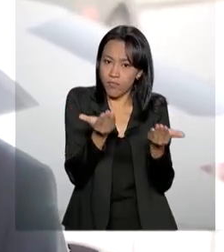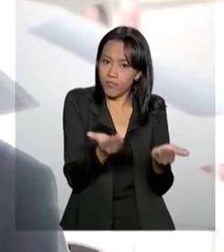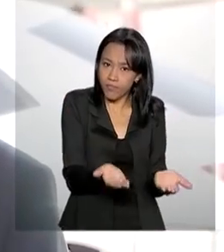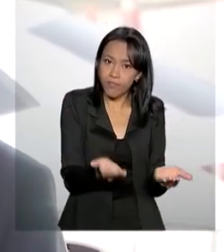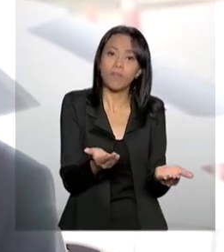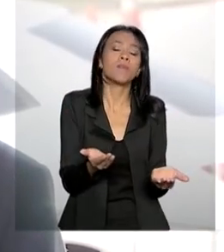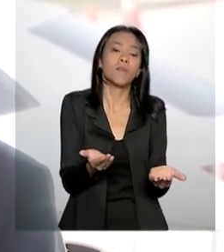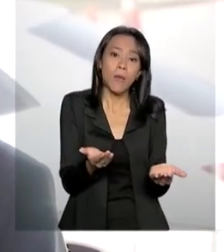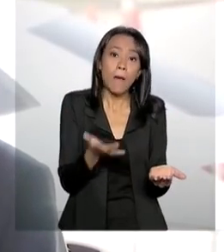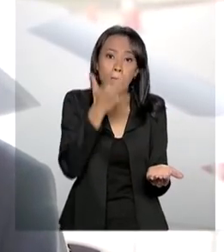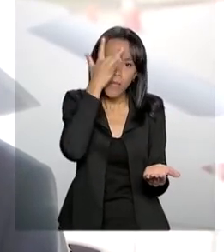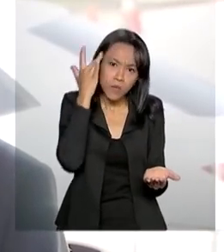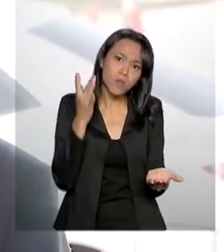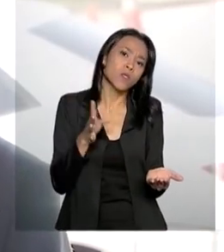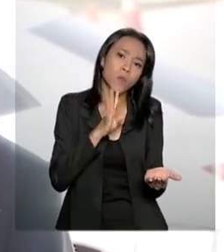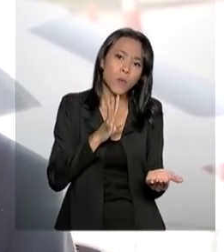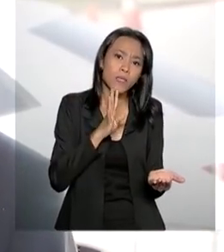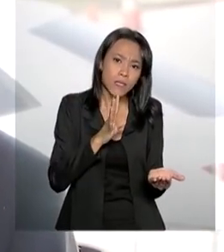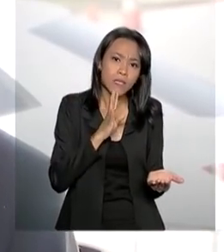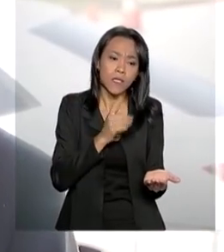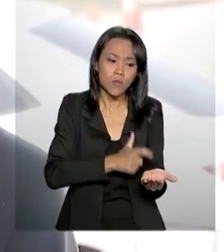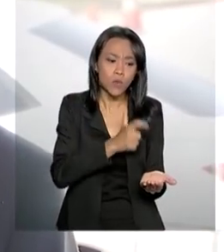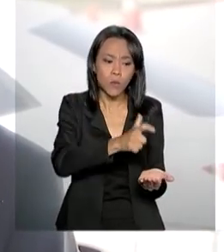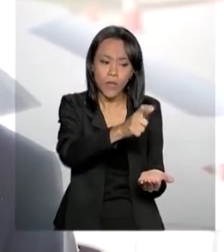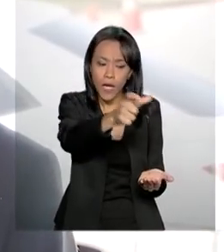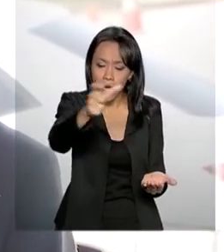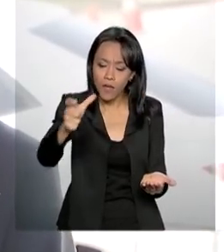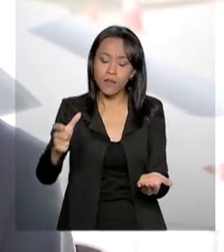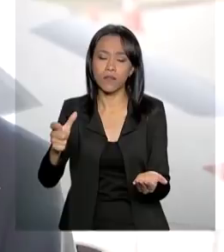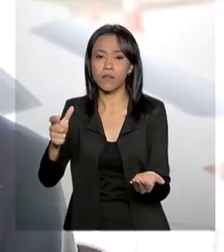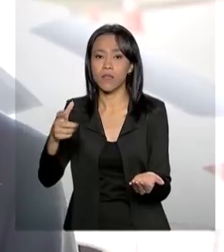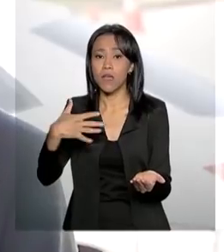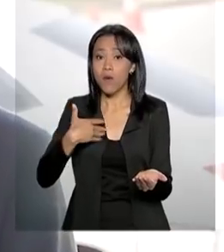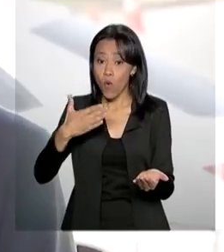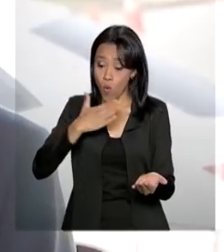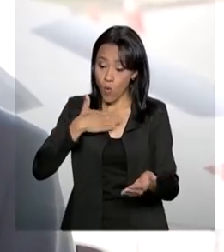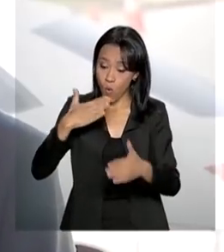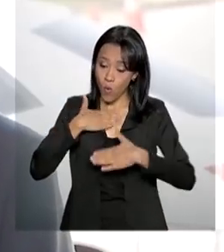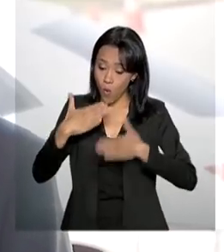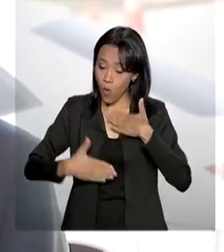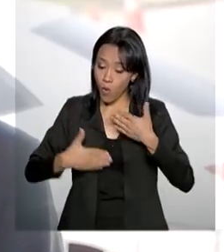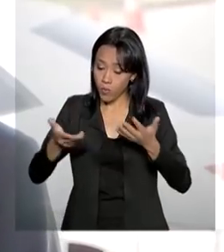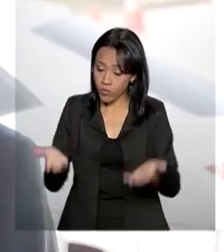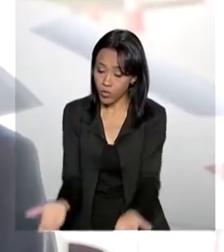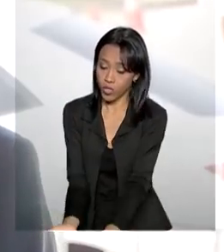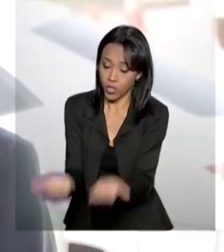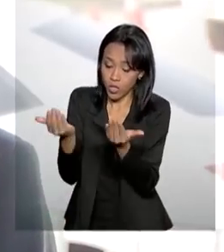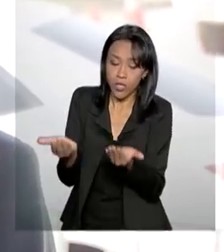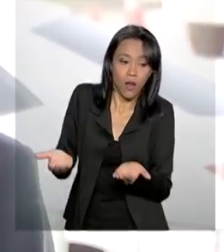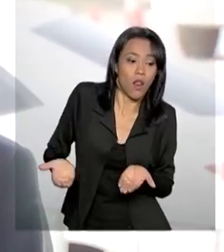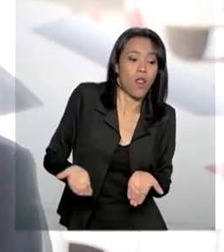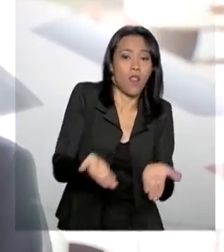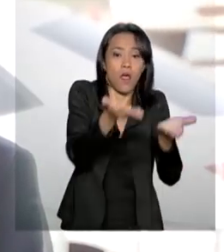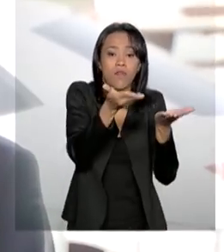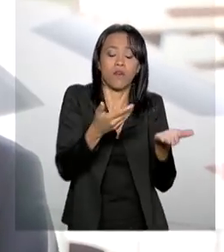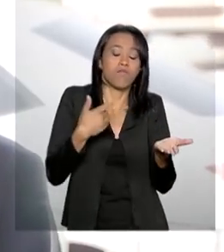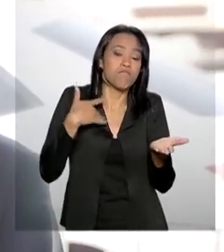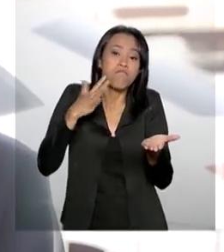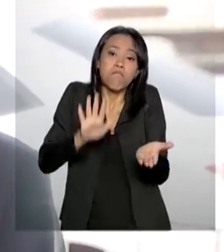eles conheciam, de lugares que eles conheciam, e os corpos são levados diretamente, retirados de lá, e eles não conseguem